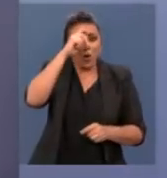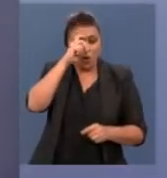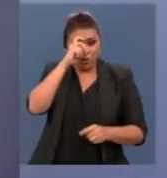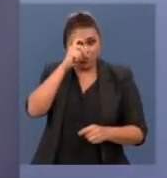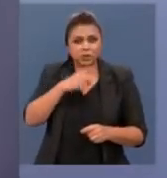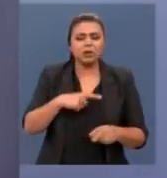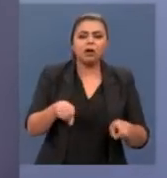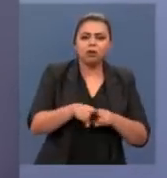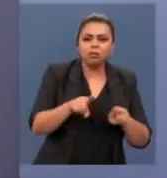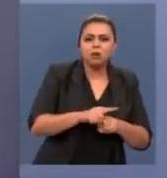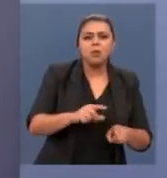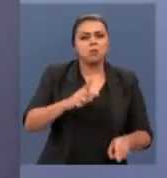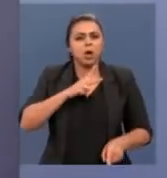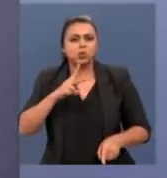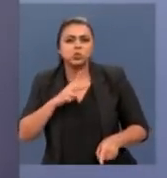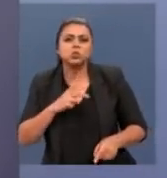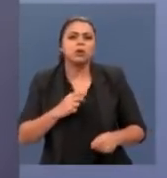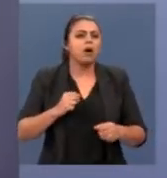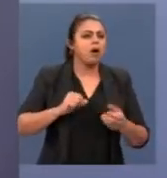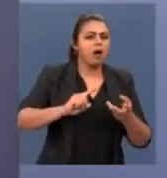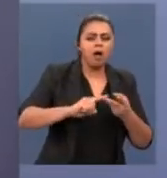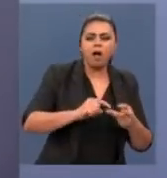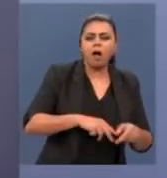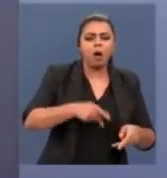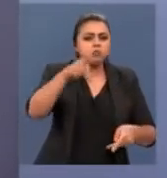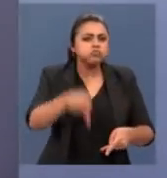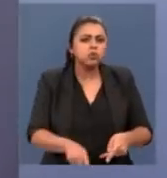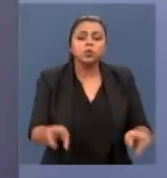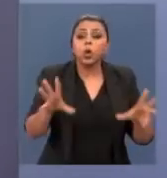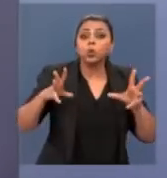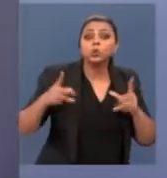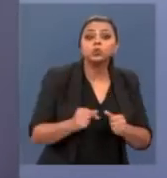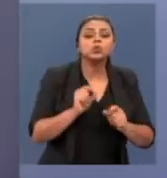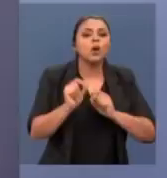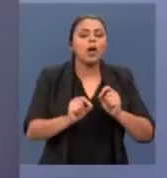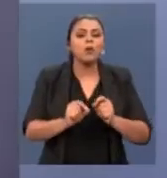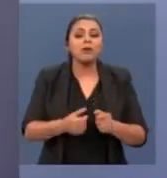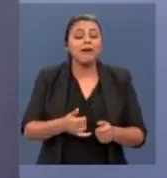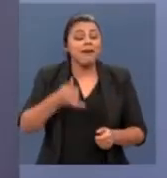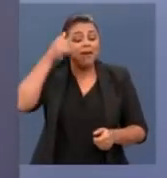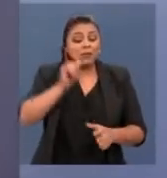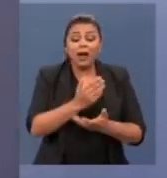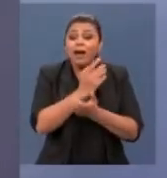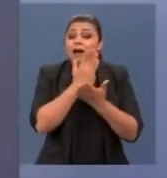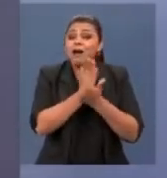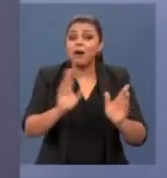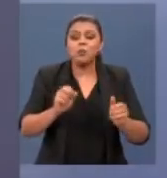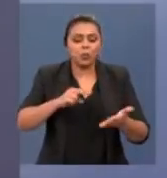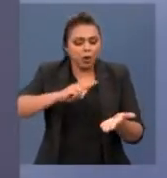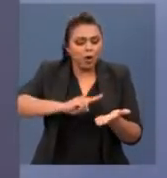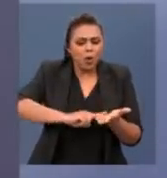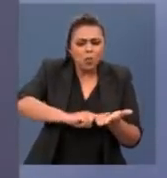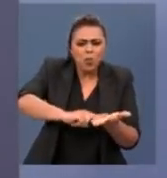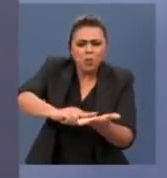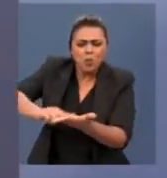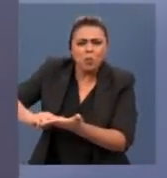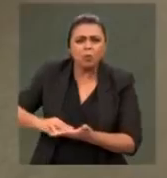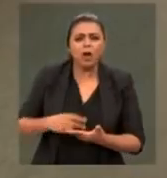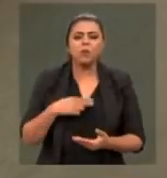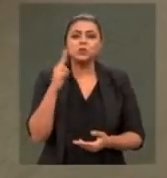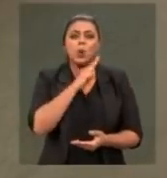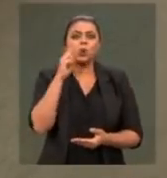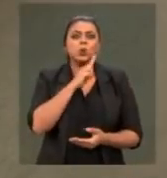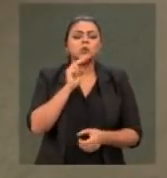filantrópicos público todos eles para que a gente tire os corredores vazia urgência/emergência isso nós vamos fazer dela